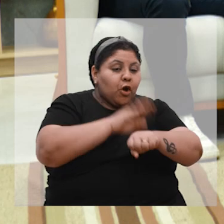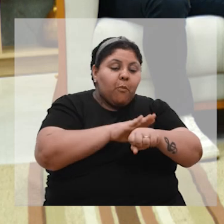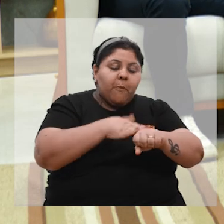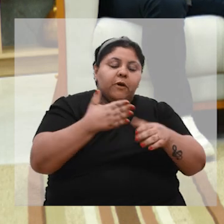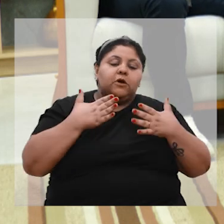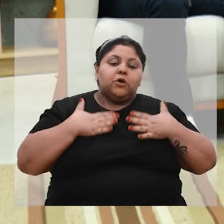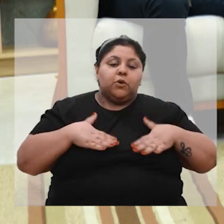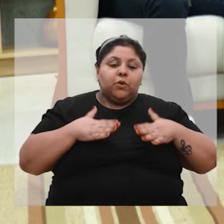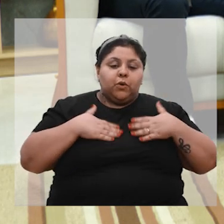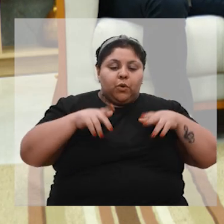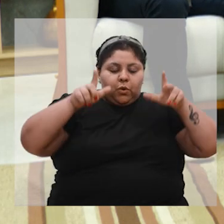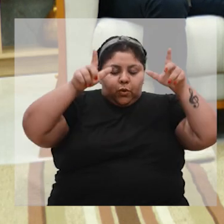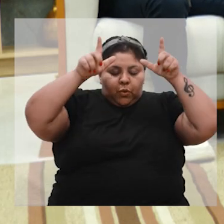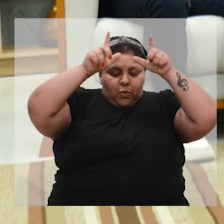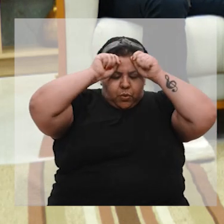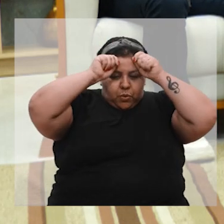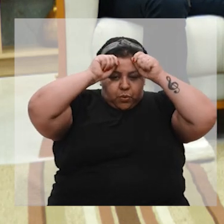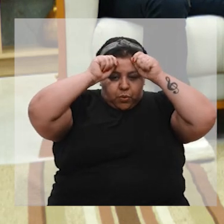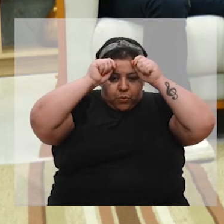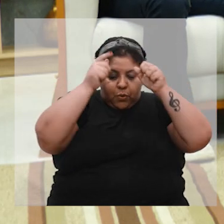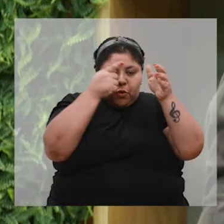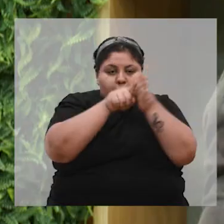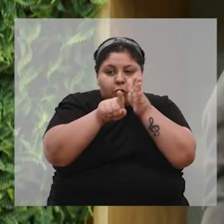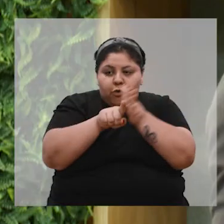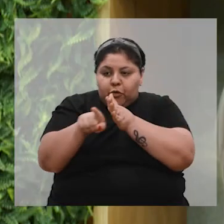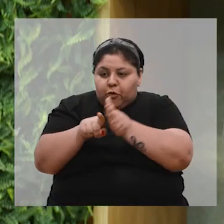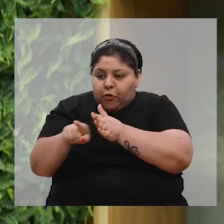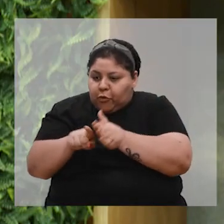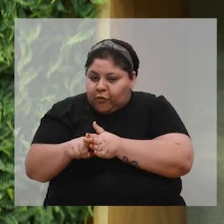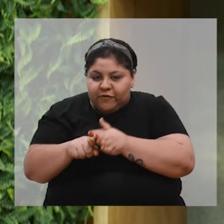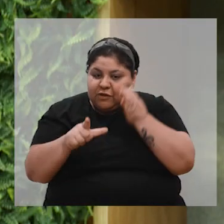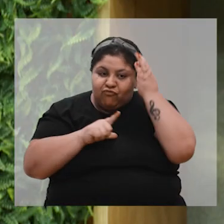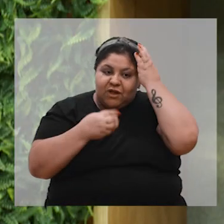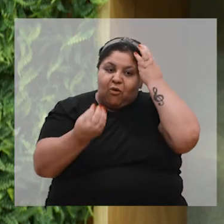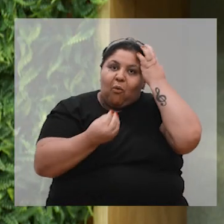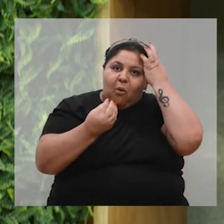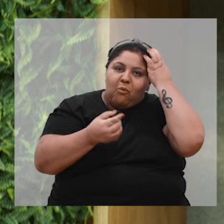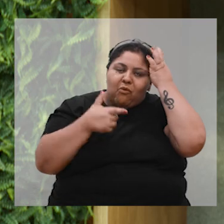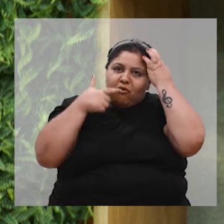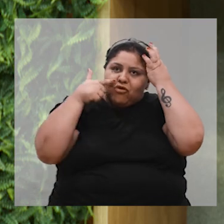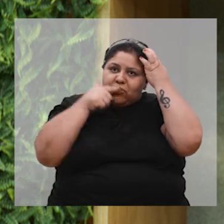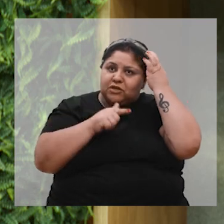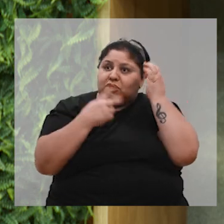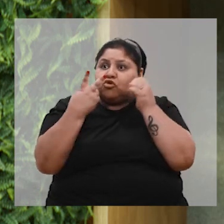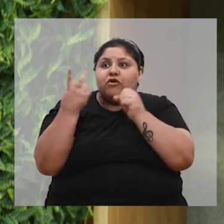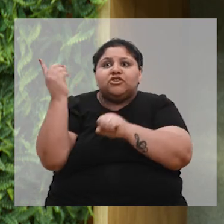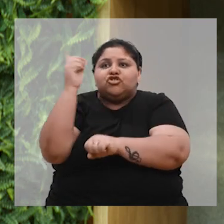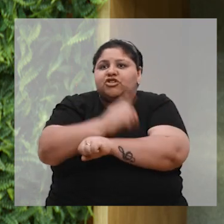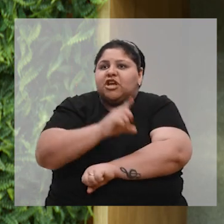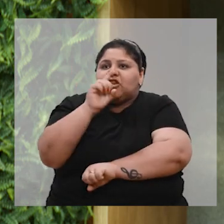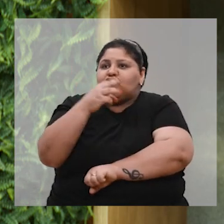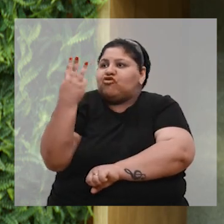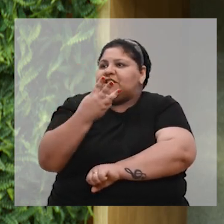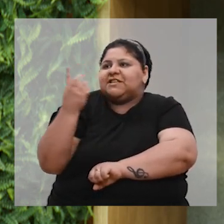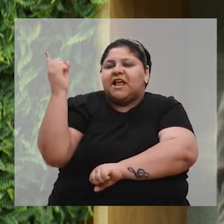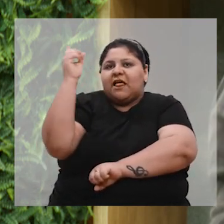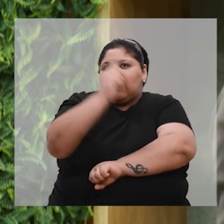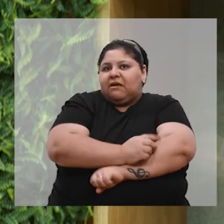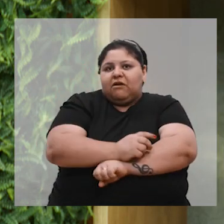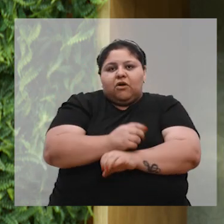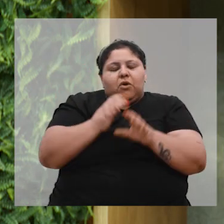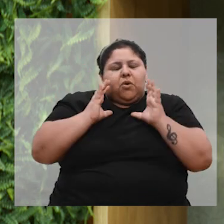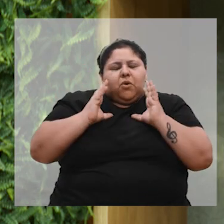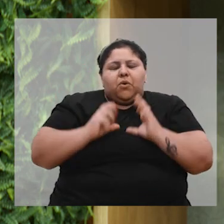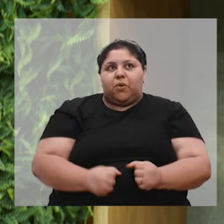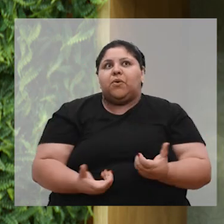acalmar, baixar, né, a frequência e pesquisar um material, ele não vai ter como. Ele vai conseguir fazer isso 2 dias. No 3º dia ele vai estar numa